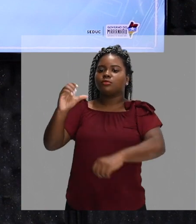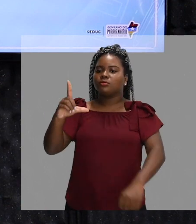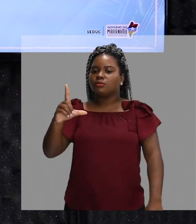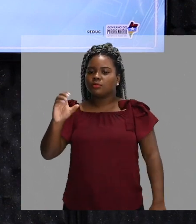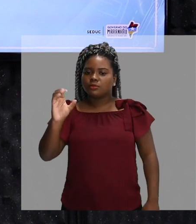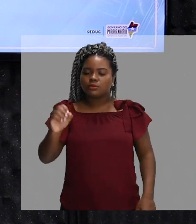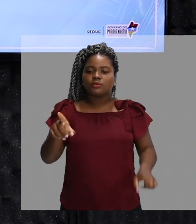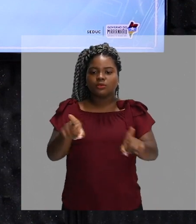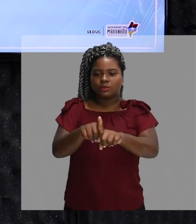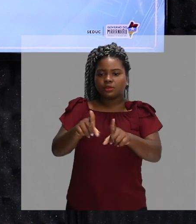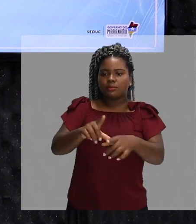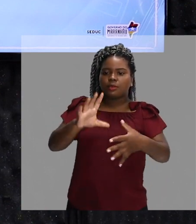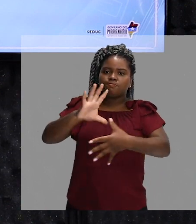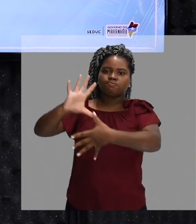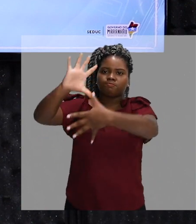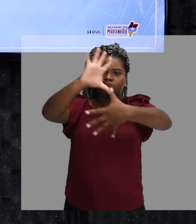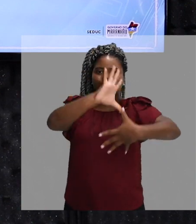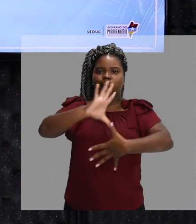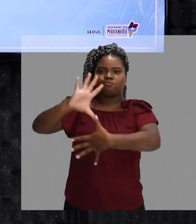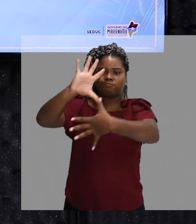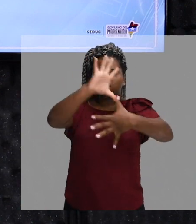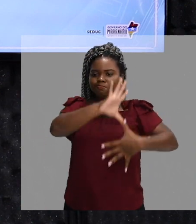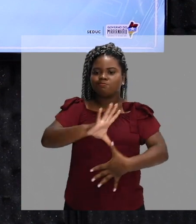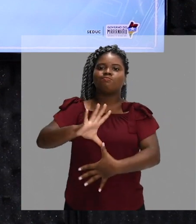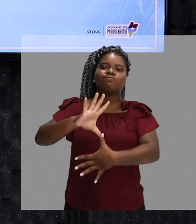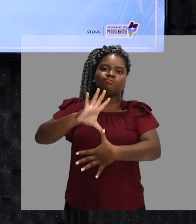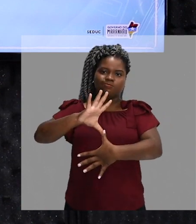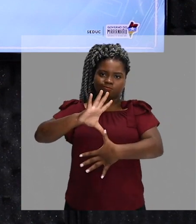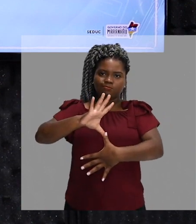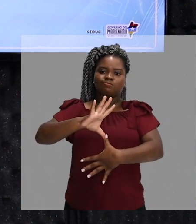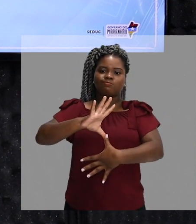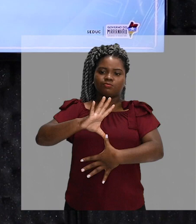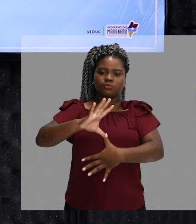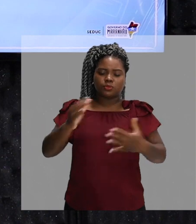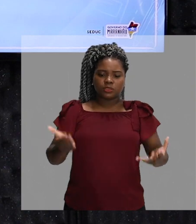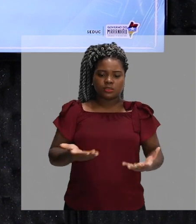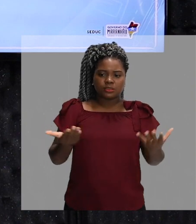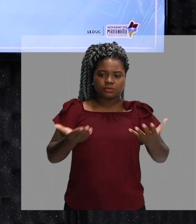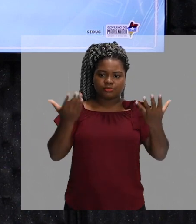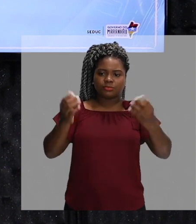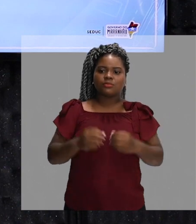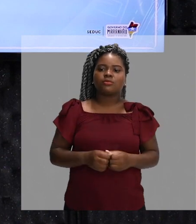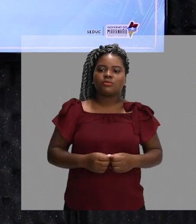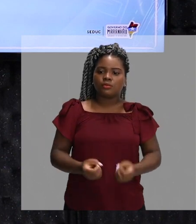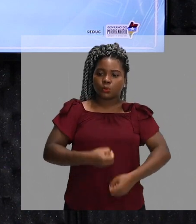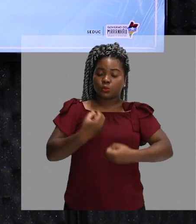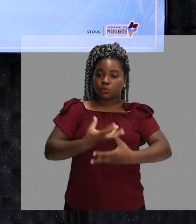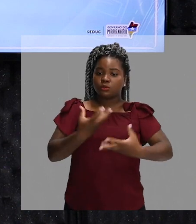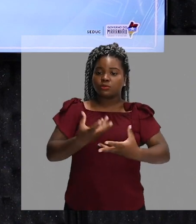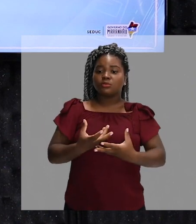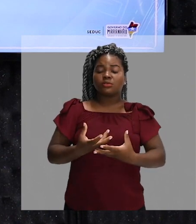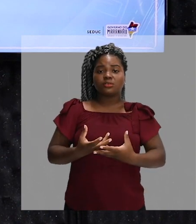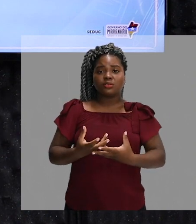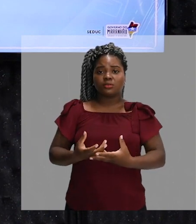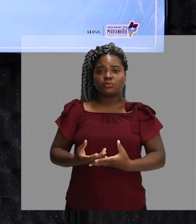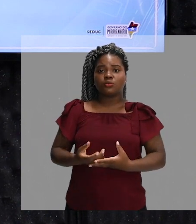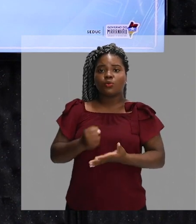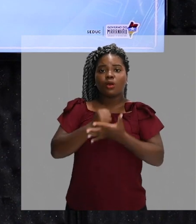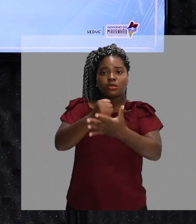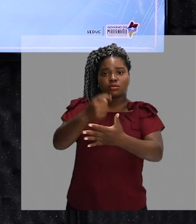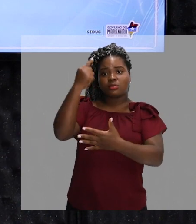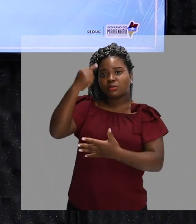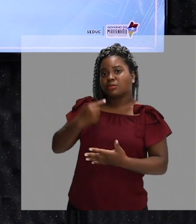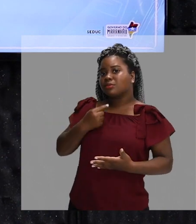relevo podem ser produzidos a partir dessas imagens de satélites. E com